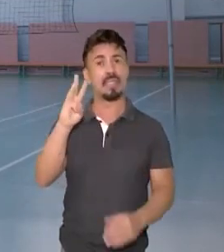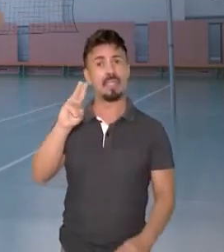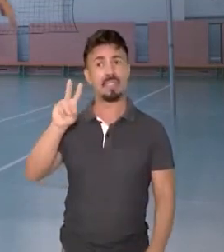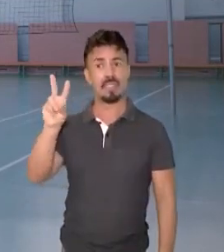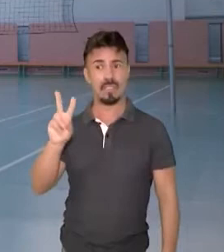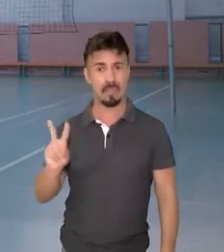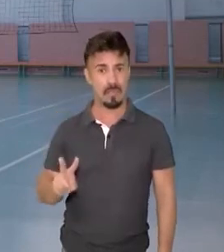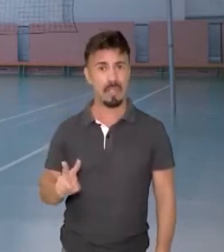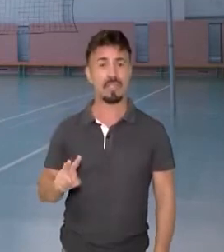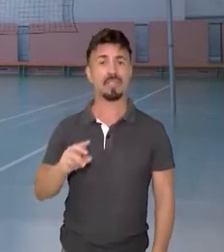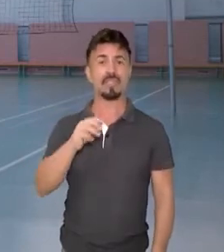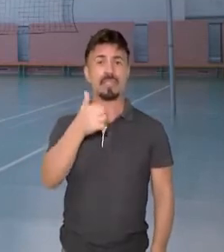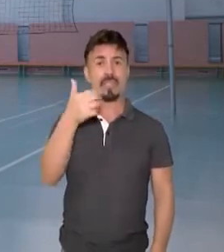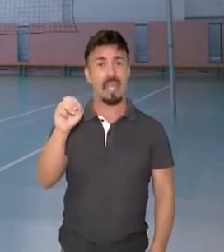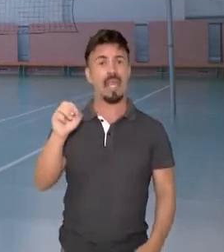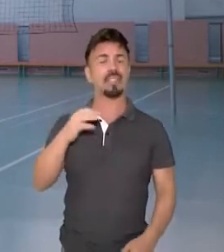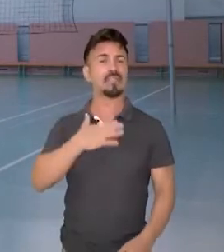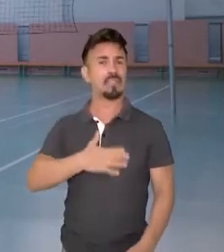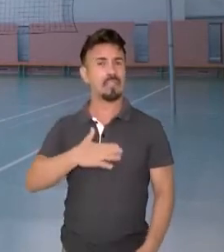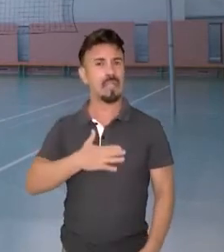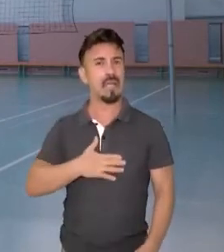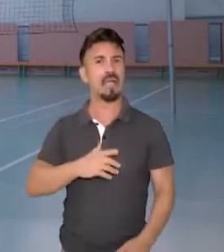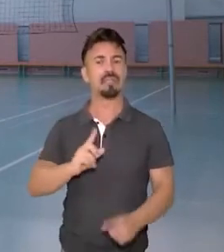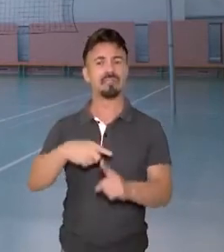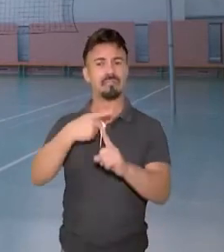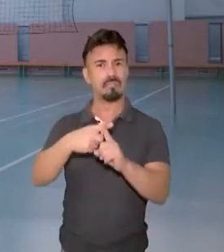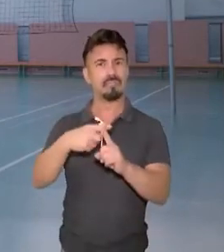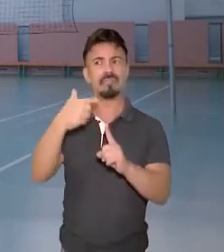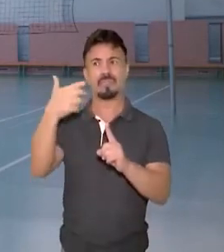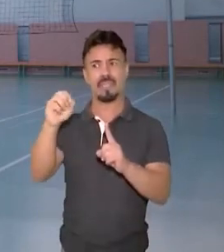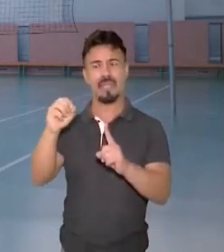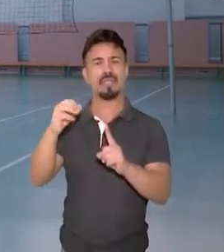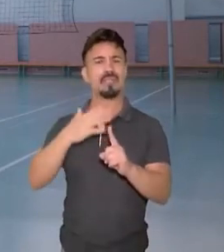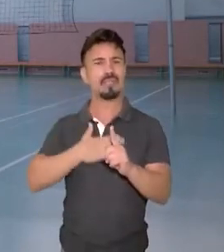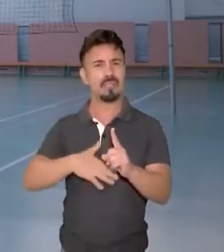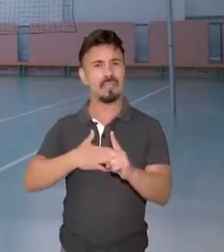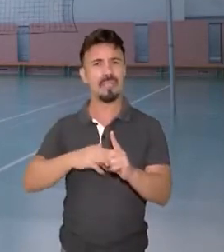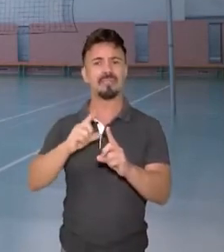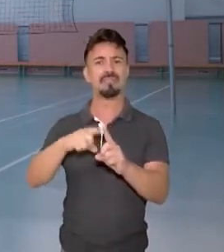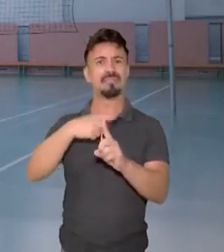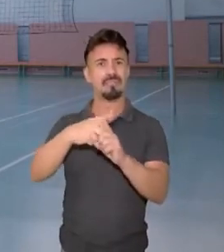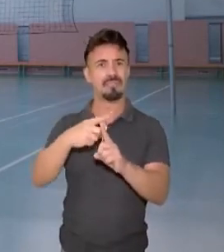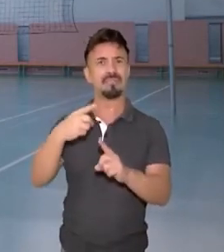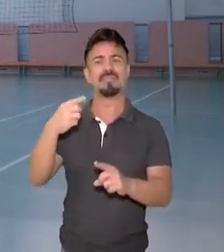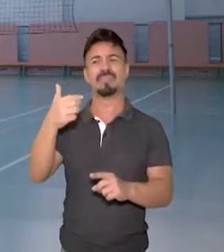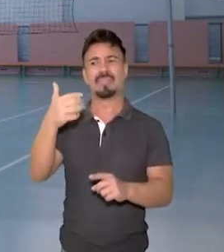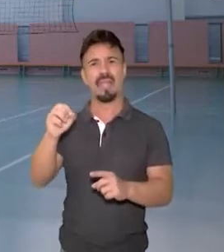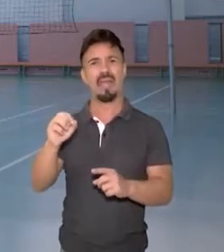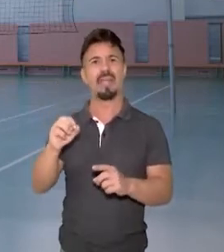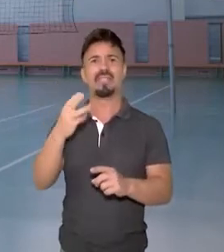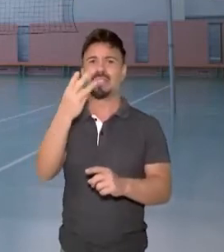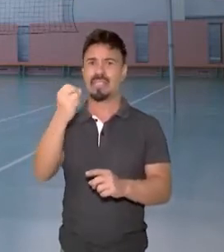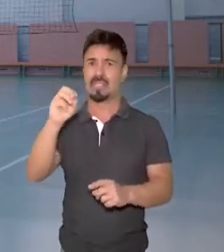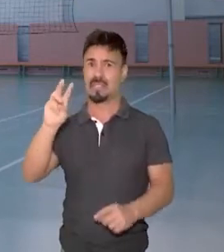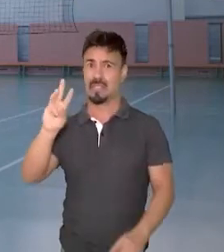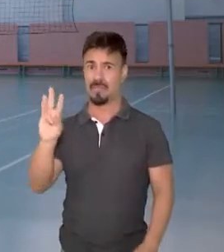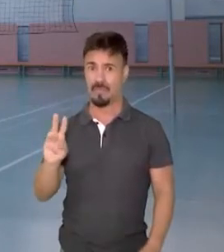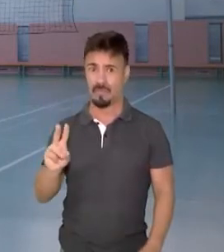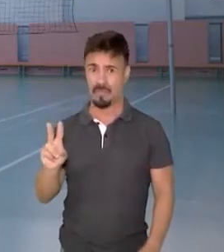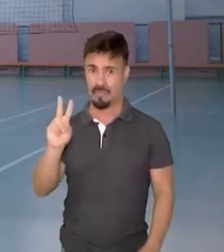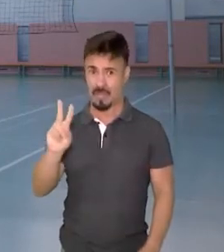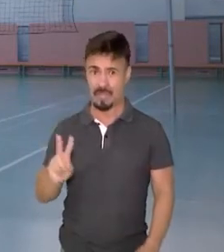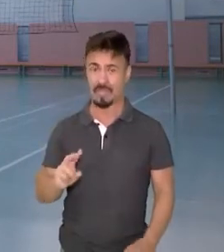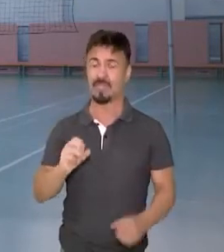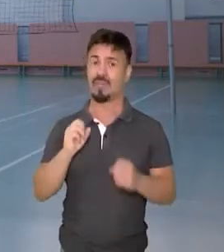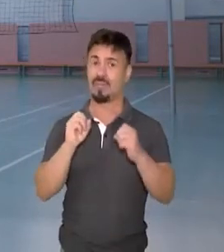três vezes faz 10 descansa aí mais 10 descansa um pouquinho até o fogo voltar aí vocês repete novo a